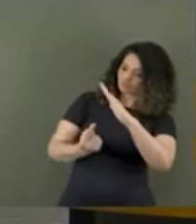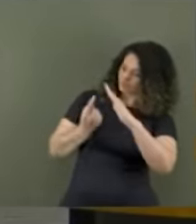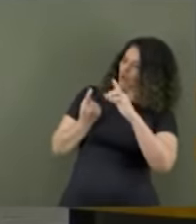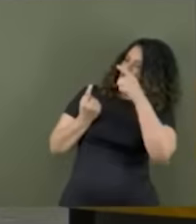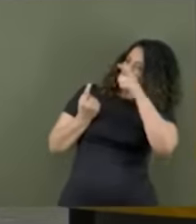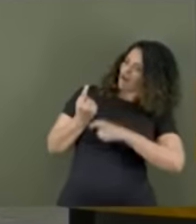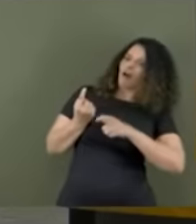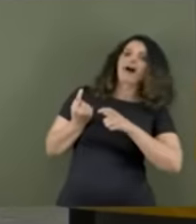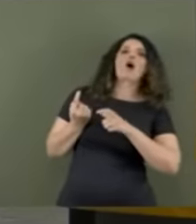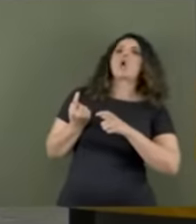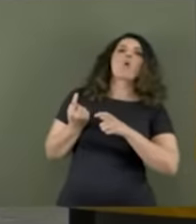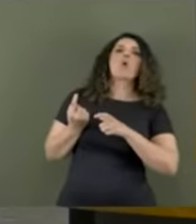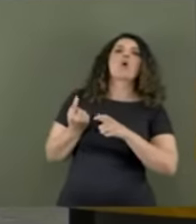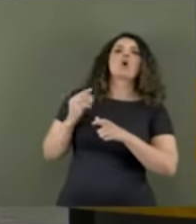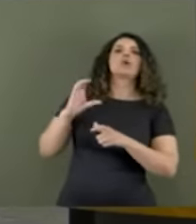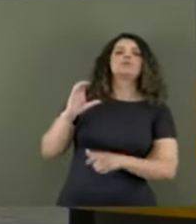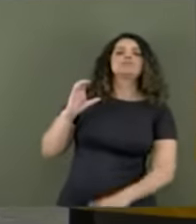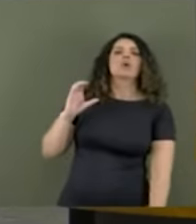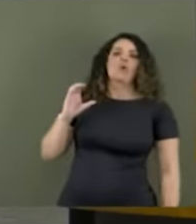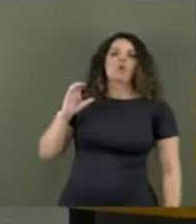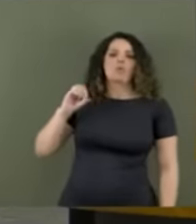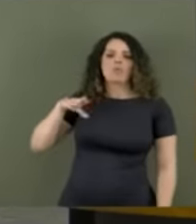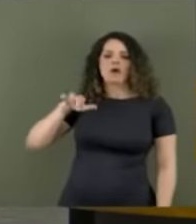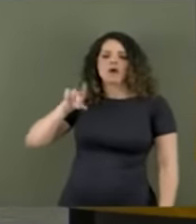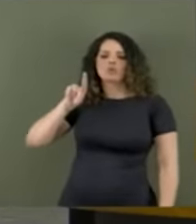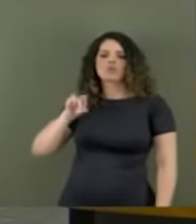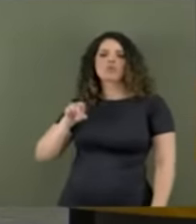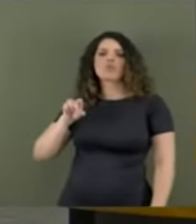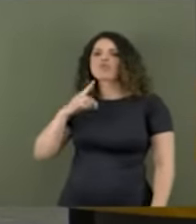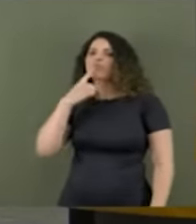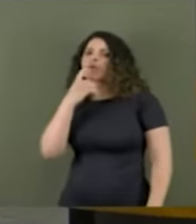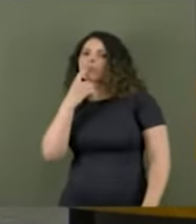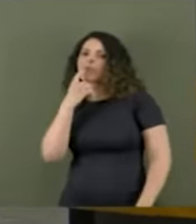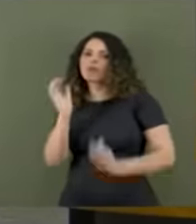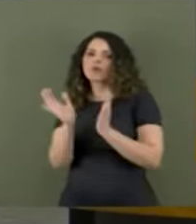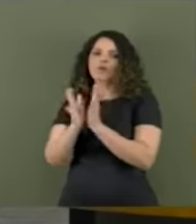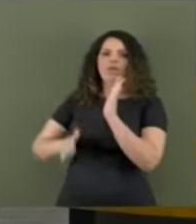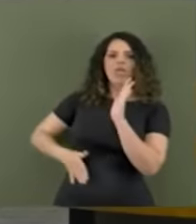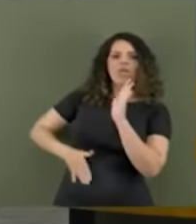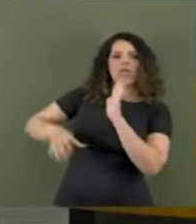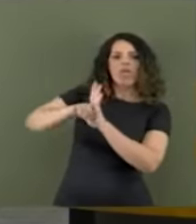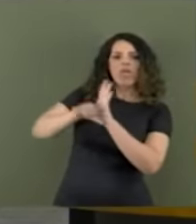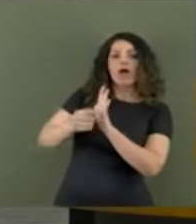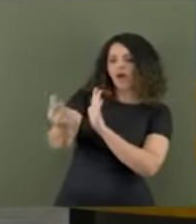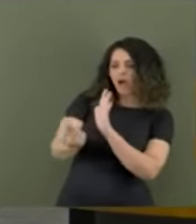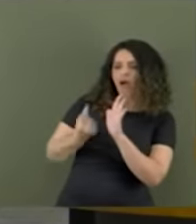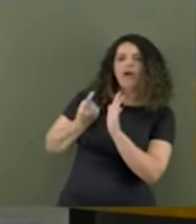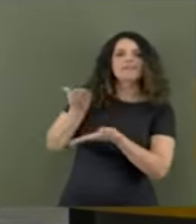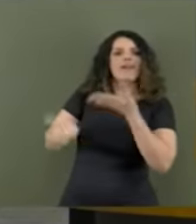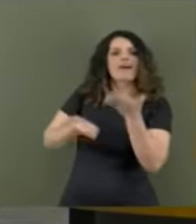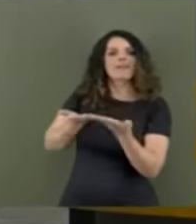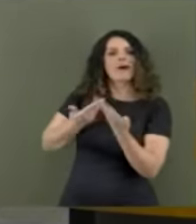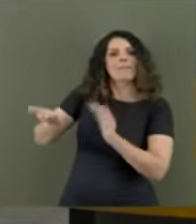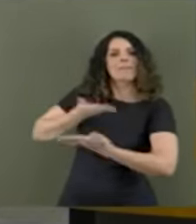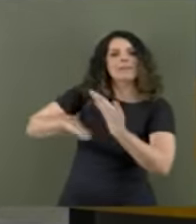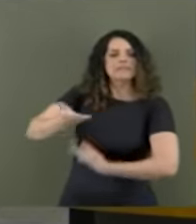a ONG do Comando Vermelho e esse corte vai ser chancelado por vossas excelências na votação do